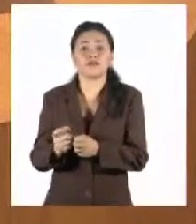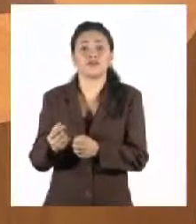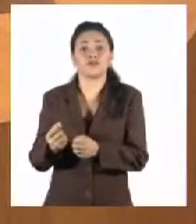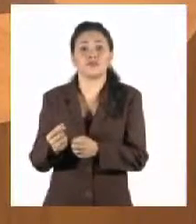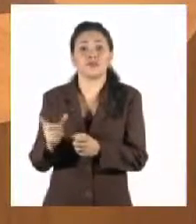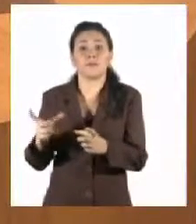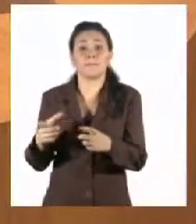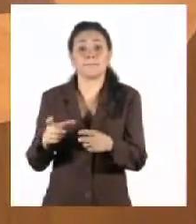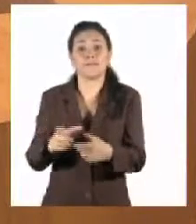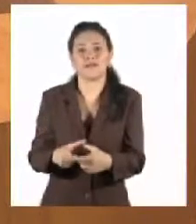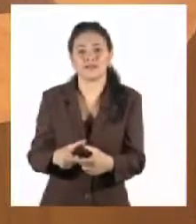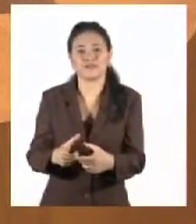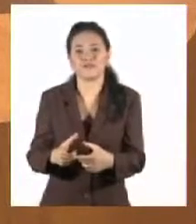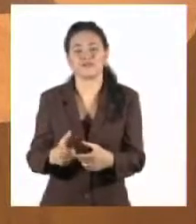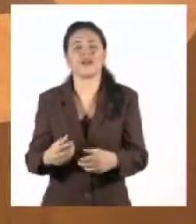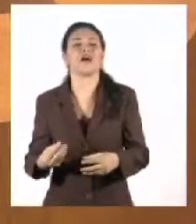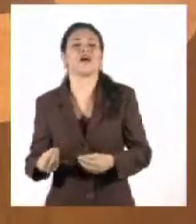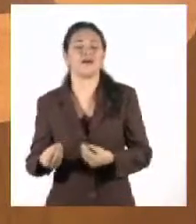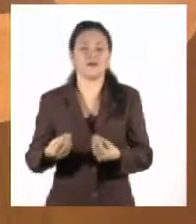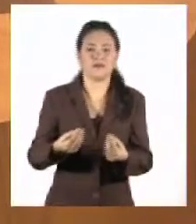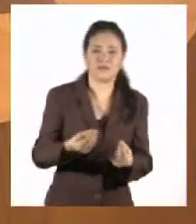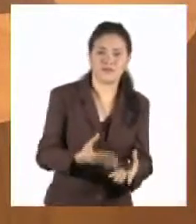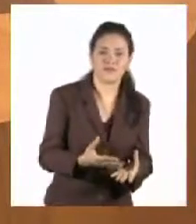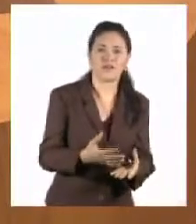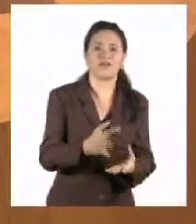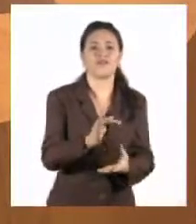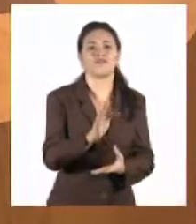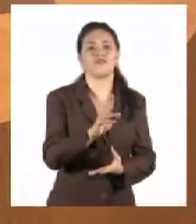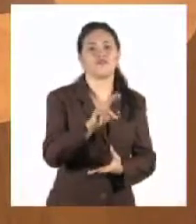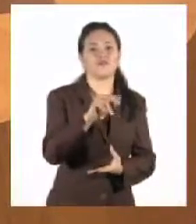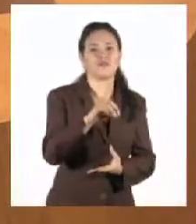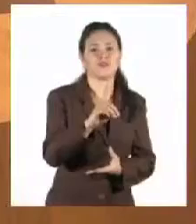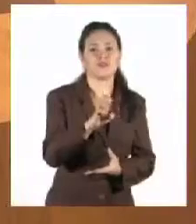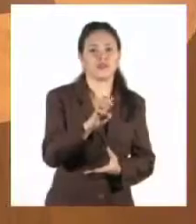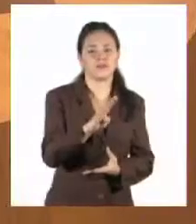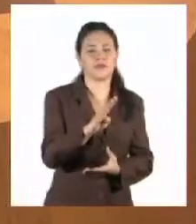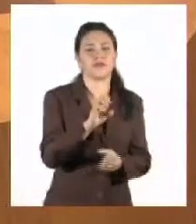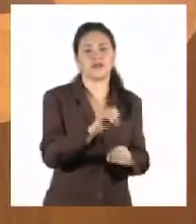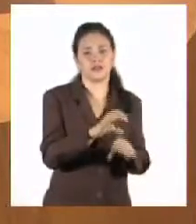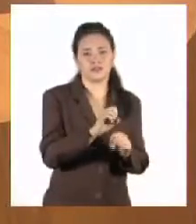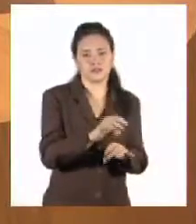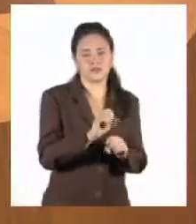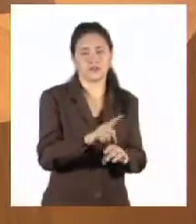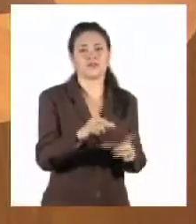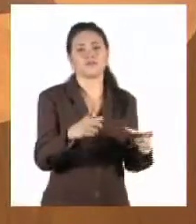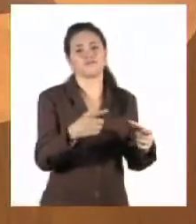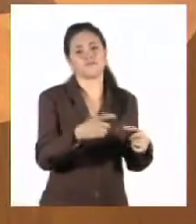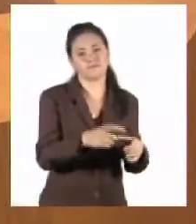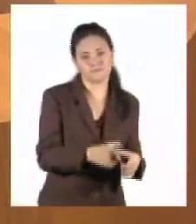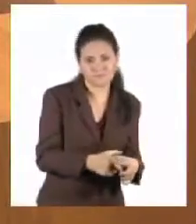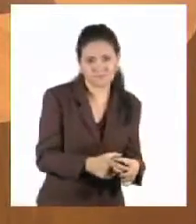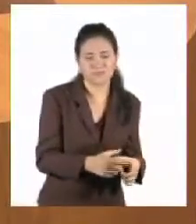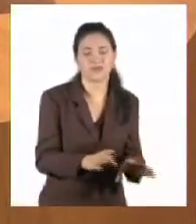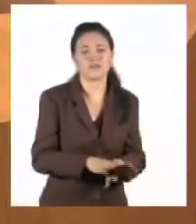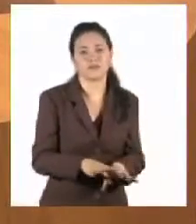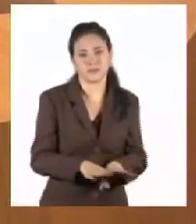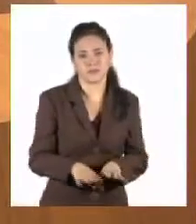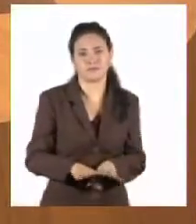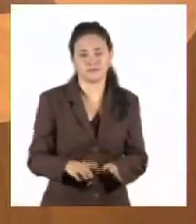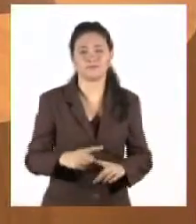e através da diminuição dos repasses do IPI, diminuiu um pouco do Fundeb. Mas o governo do